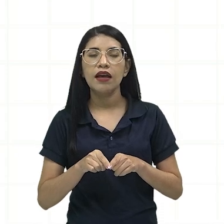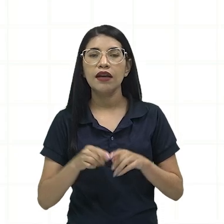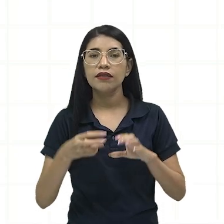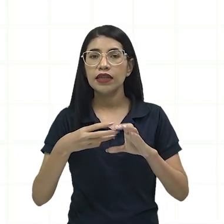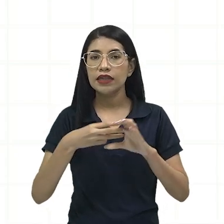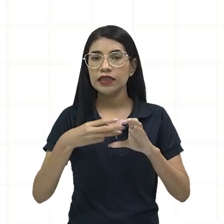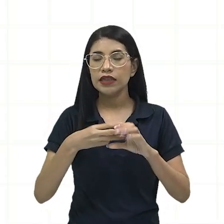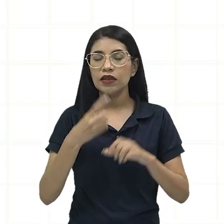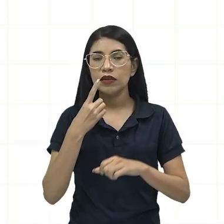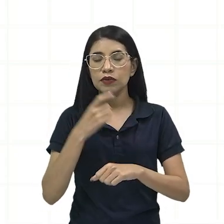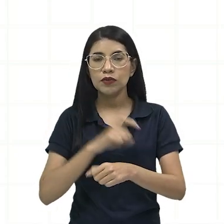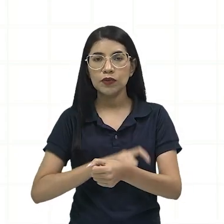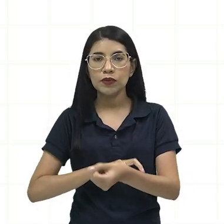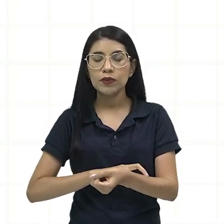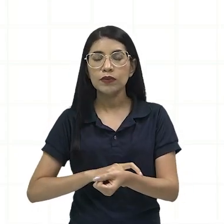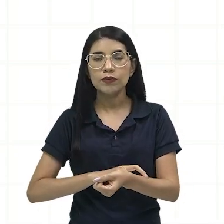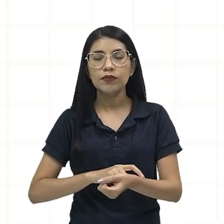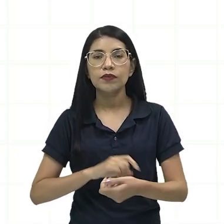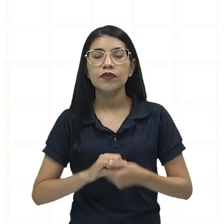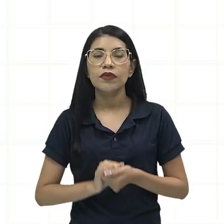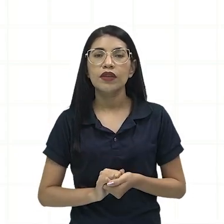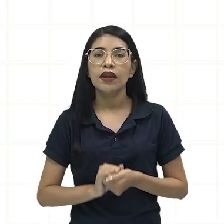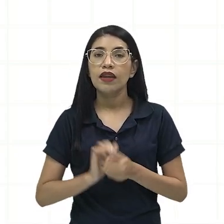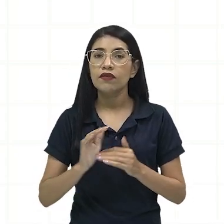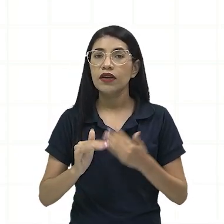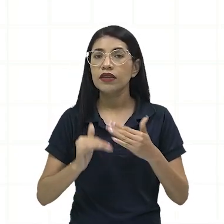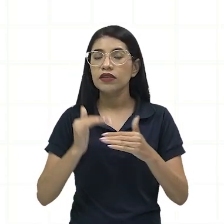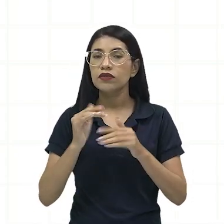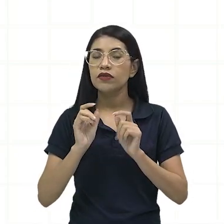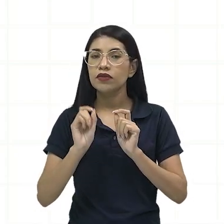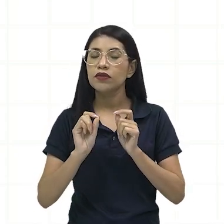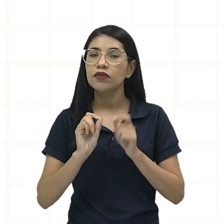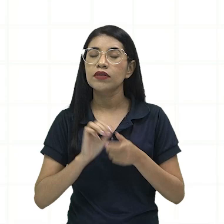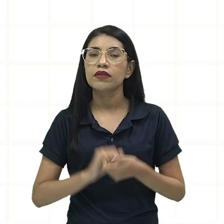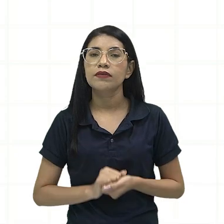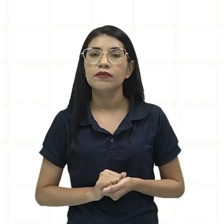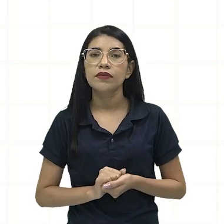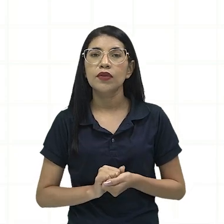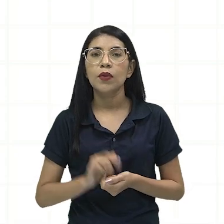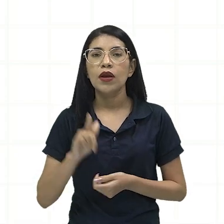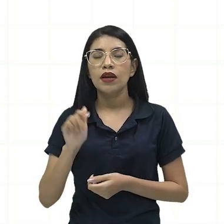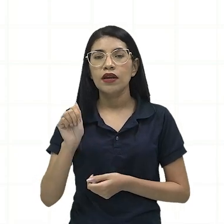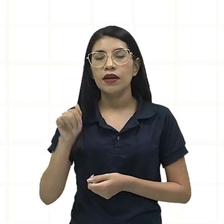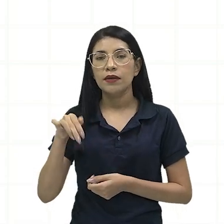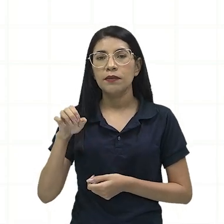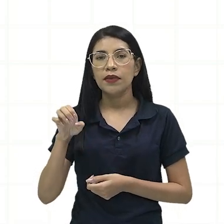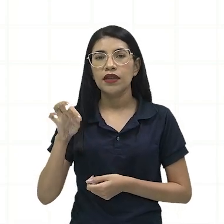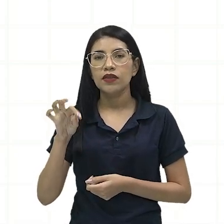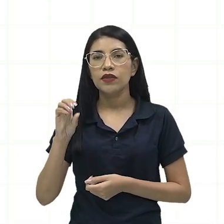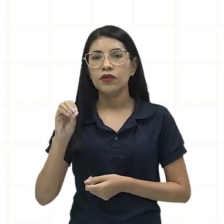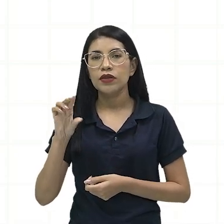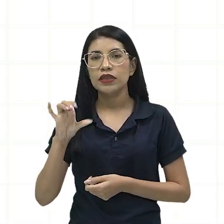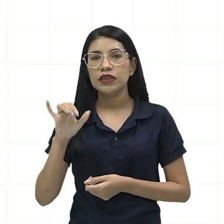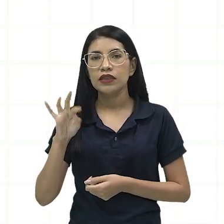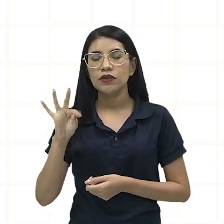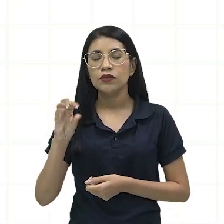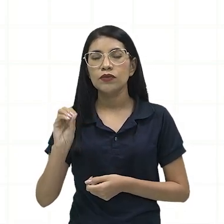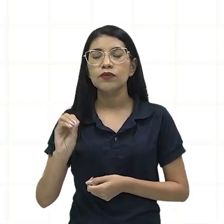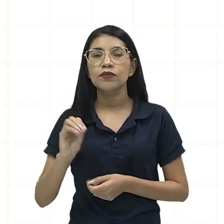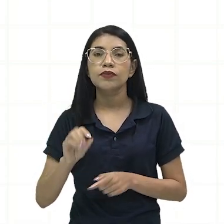sanguíneas, onde eles vão desenvolver também a parte do gametócito, a parte sexual